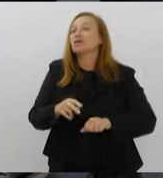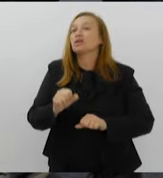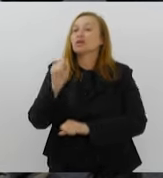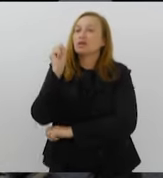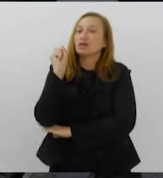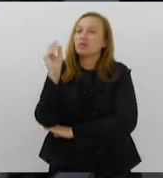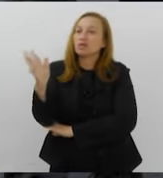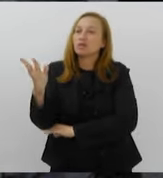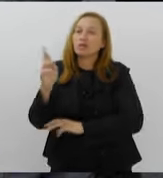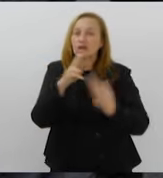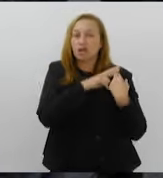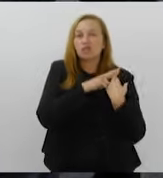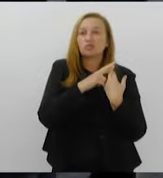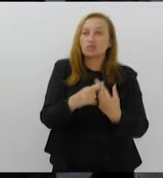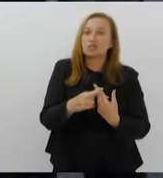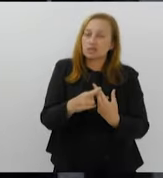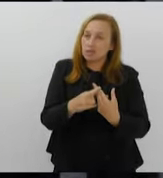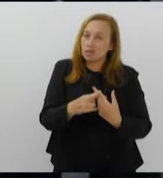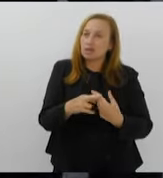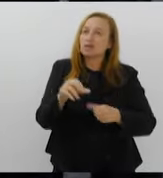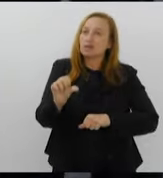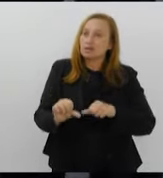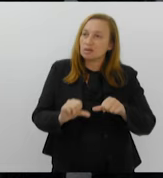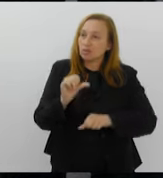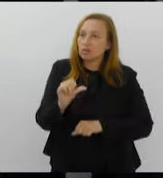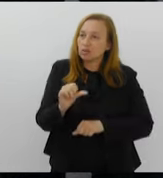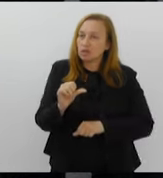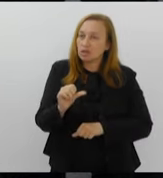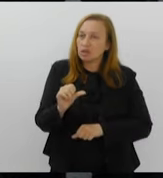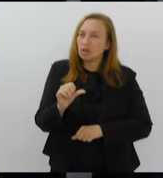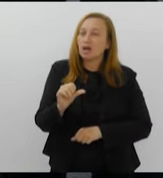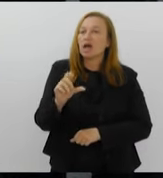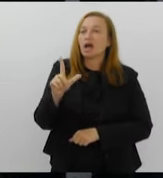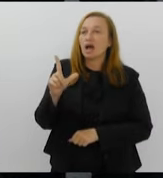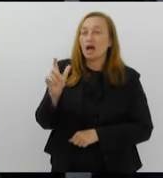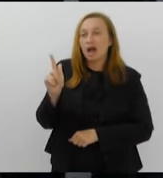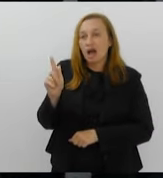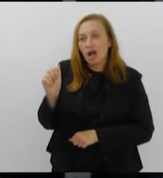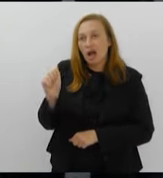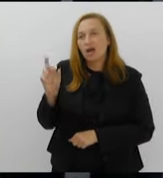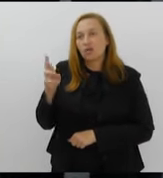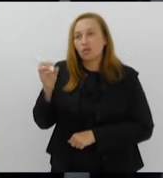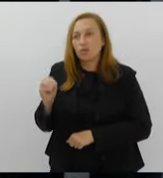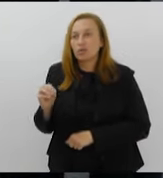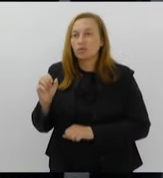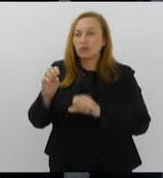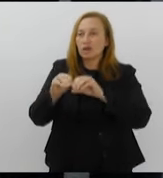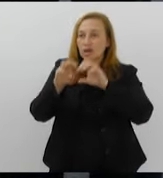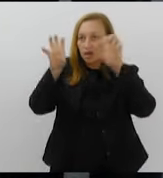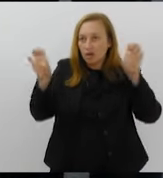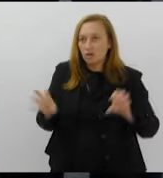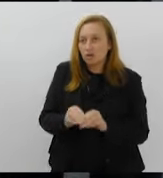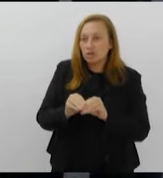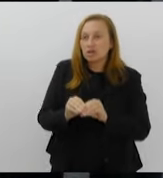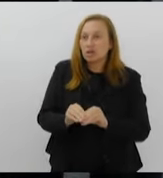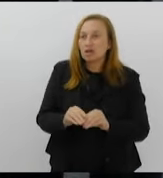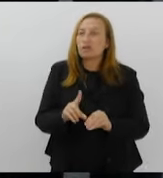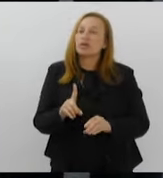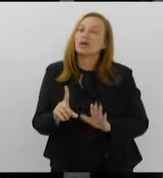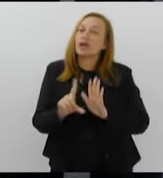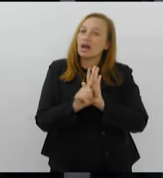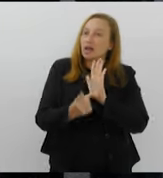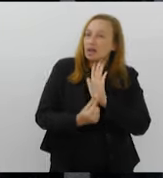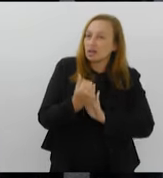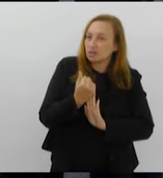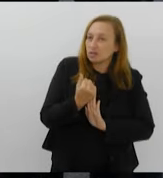ambientalmente responsável, e parte dessa mudança passa pela agroecologia. Então, a nossa emenda é para que a LDO preveja